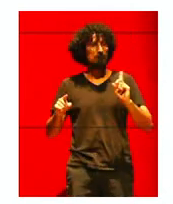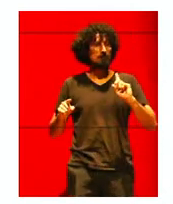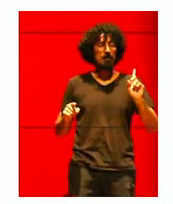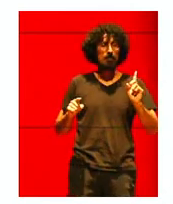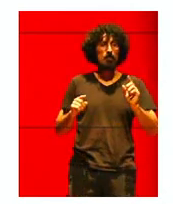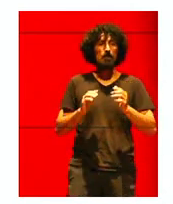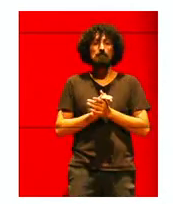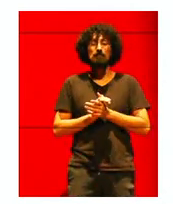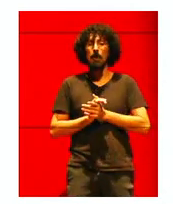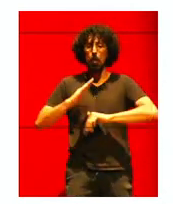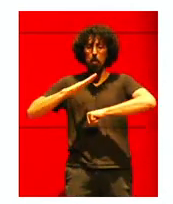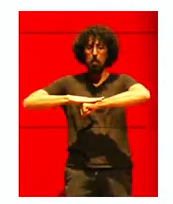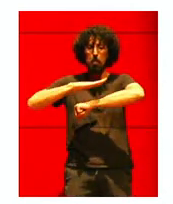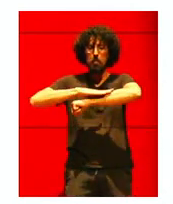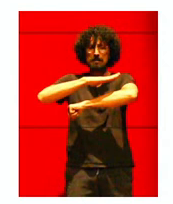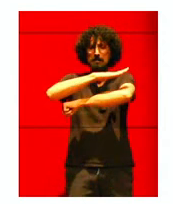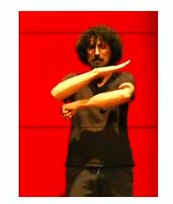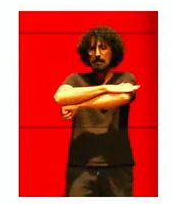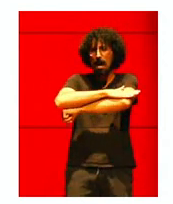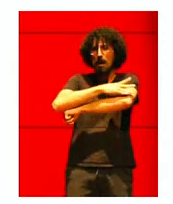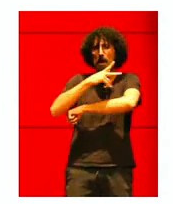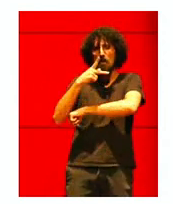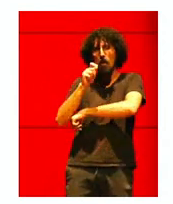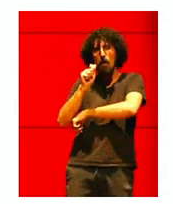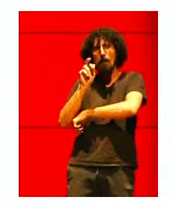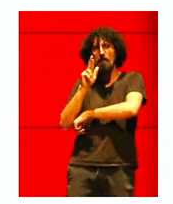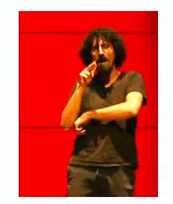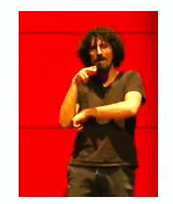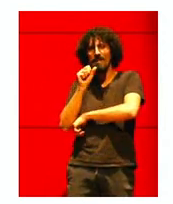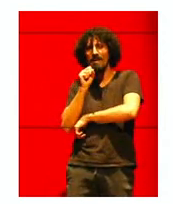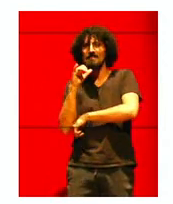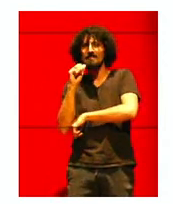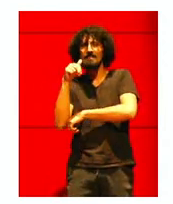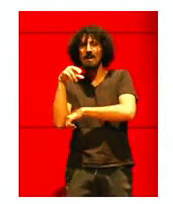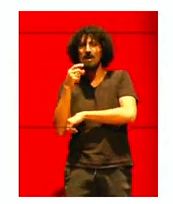O sapo tanoeiro parnasiano aguado diz: